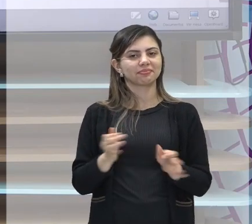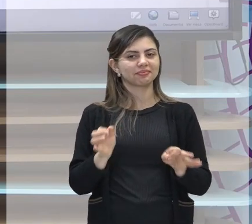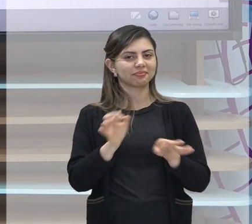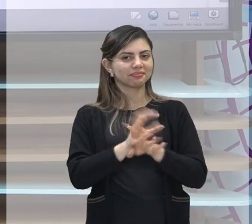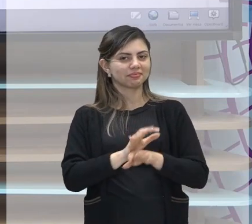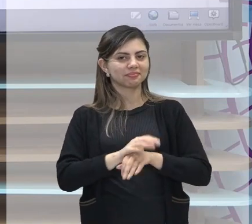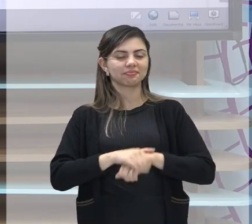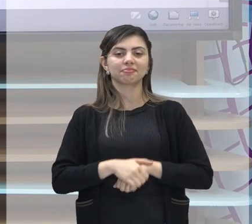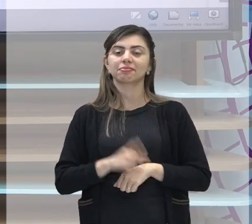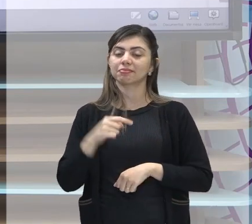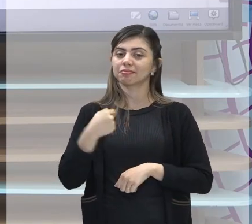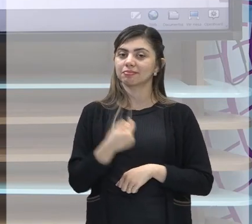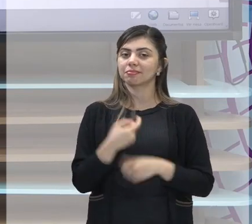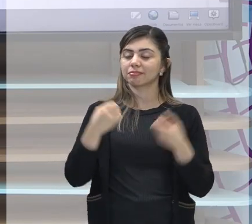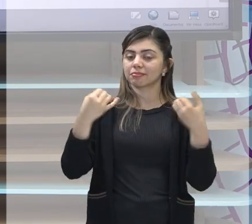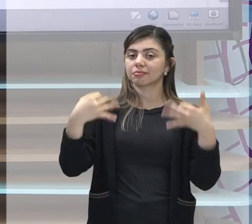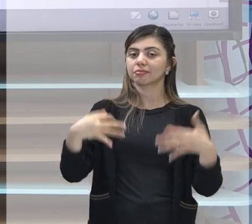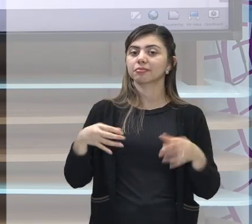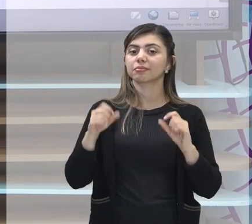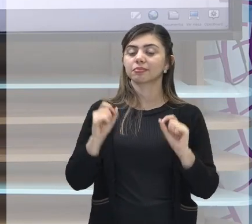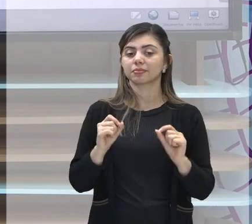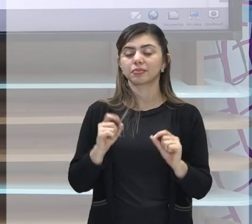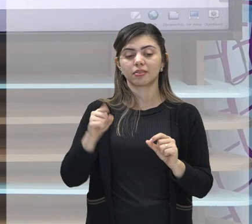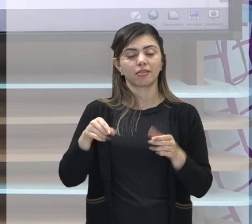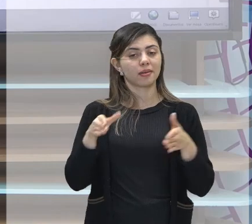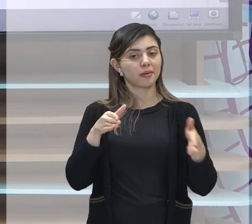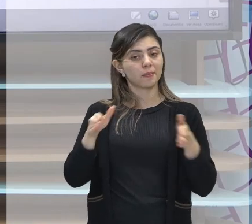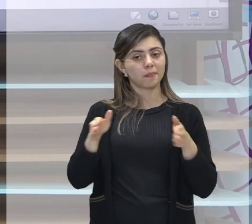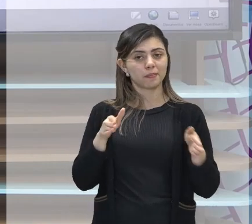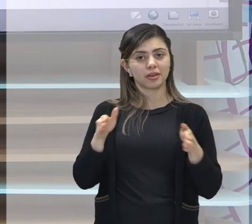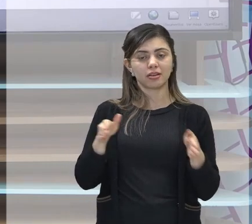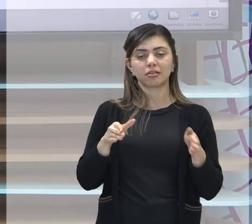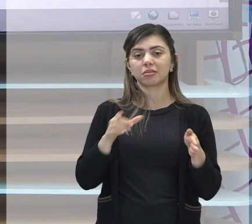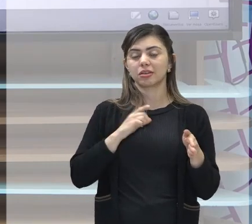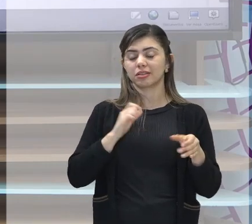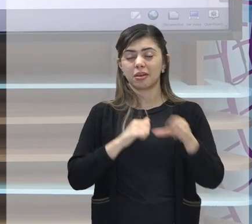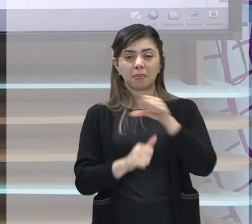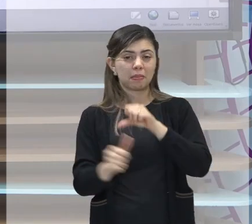aula falando a respeito de um período de